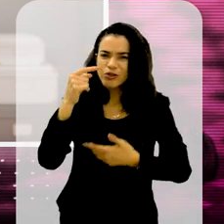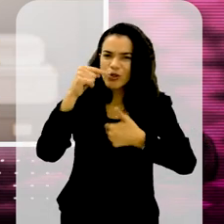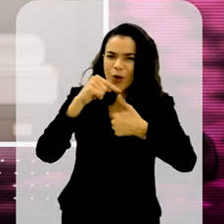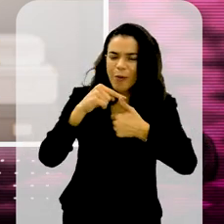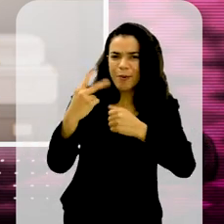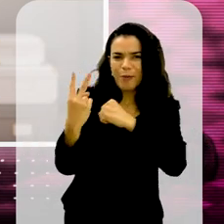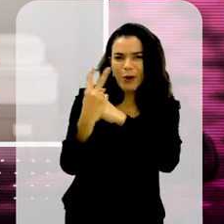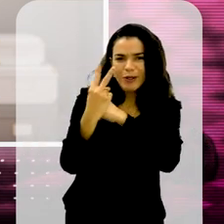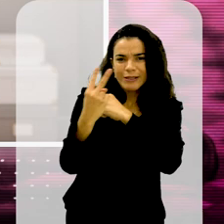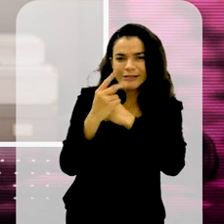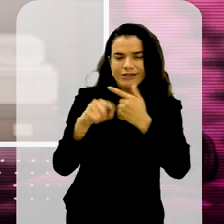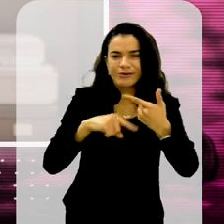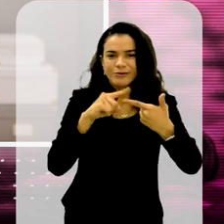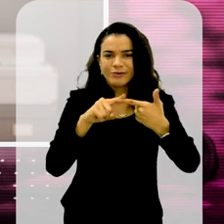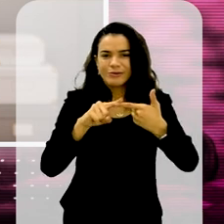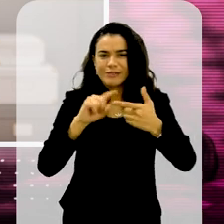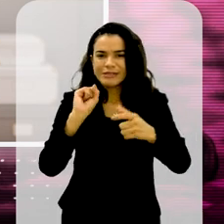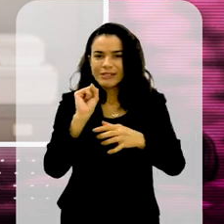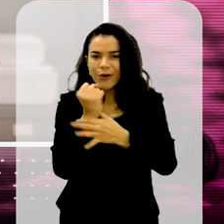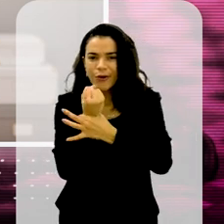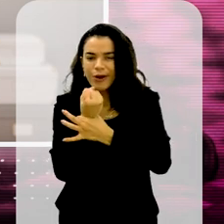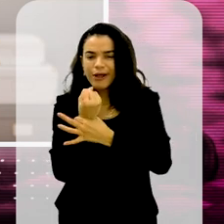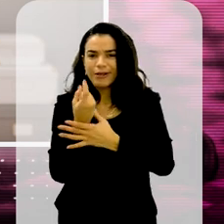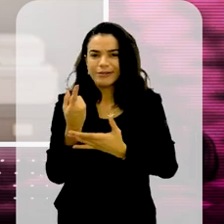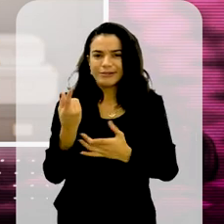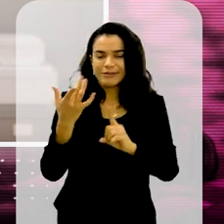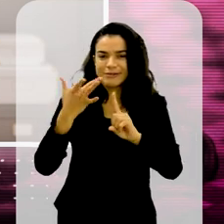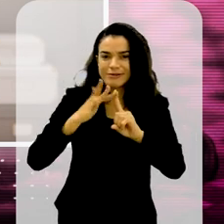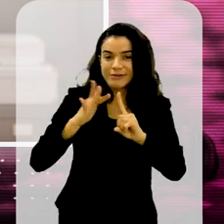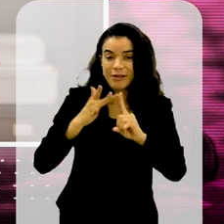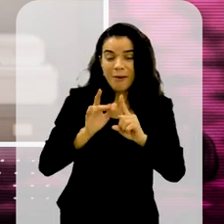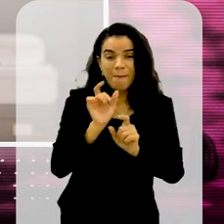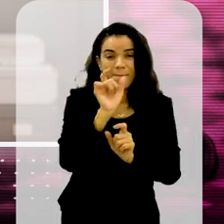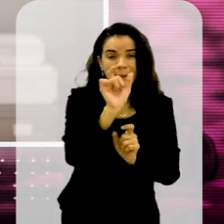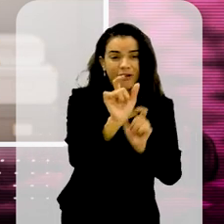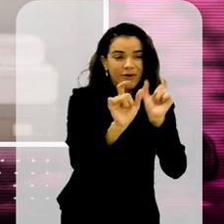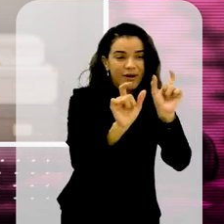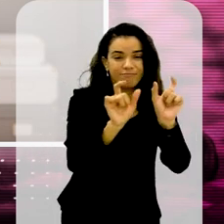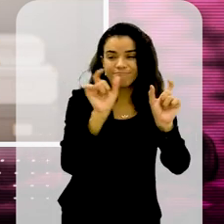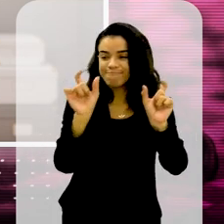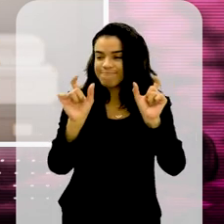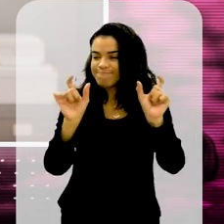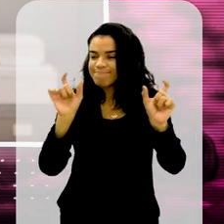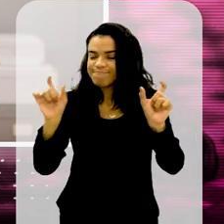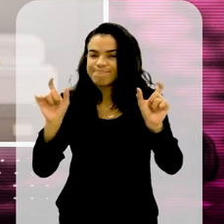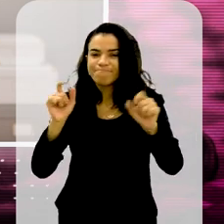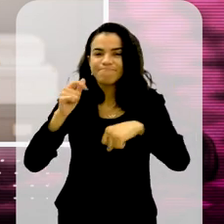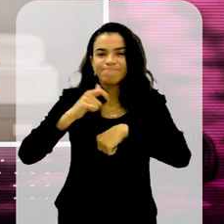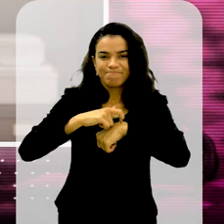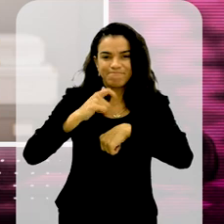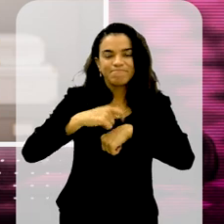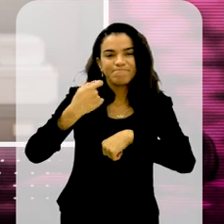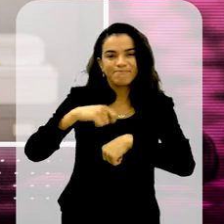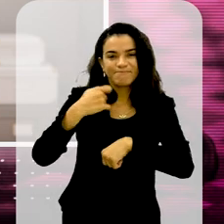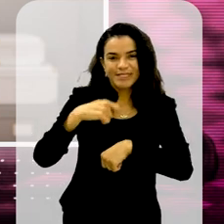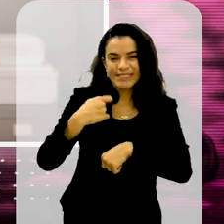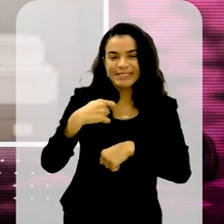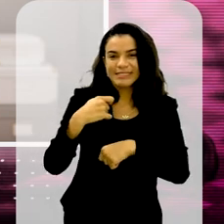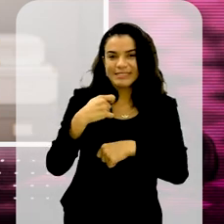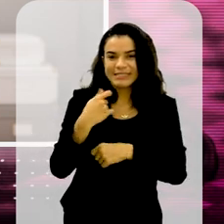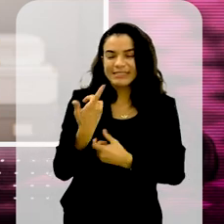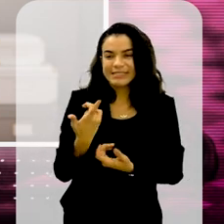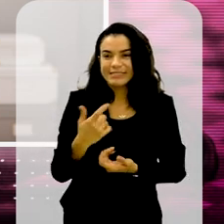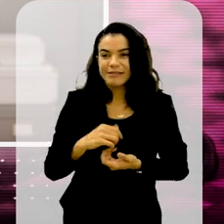proteção, você citou segurança para as vítimas. Acredito que essas são palavras que elas precisam escutar naquele